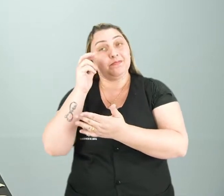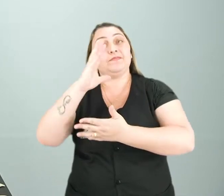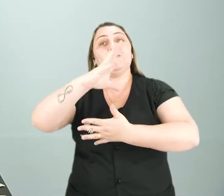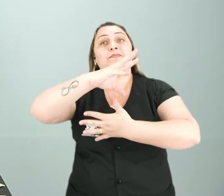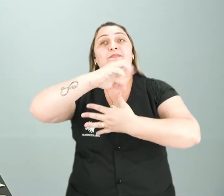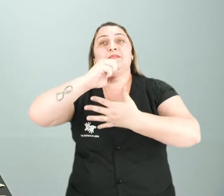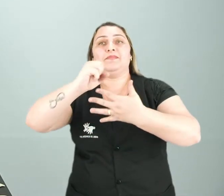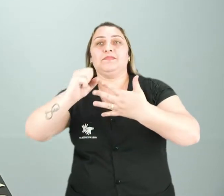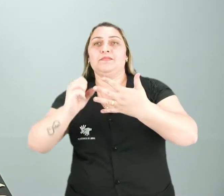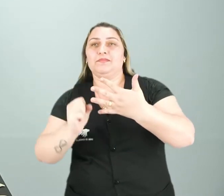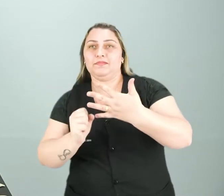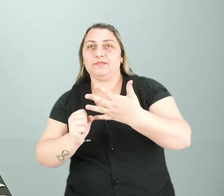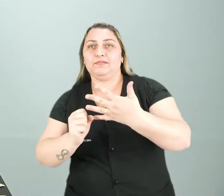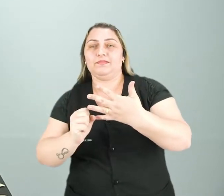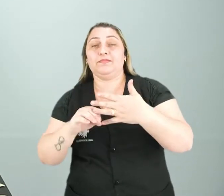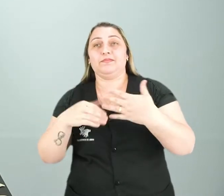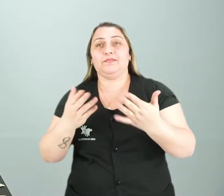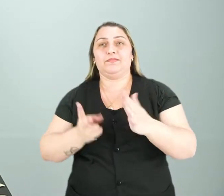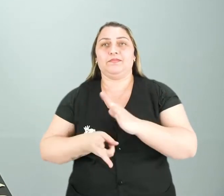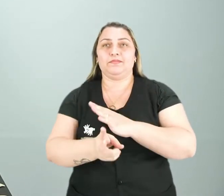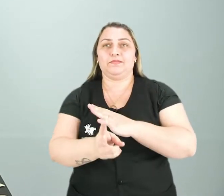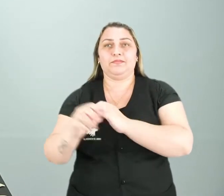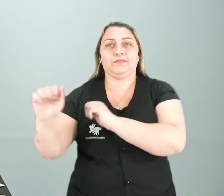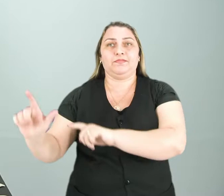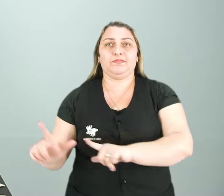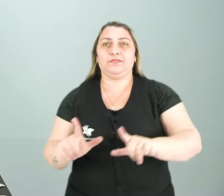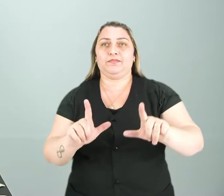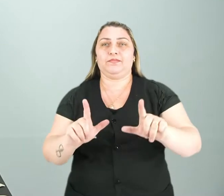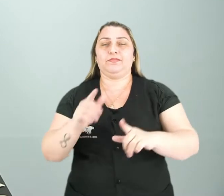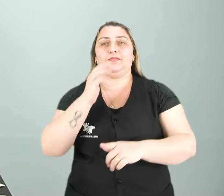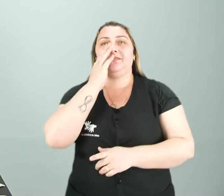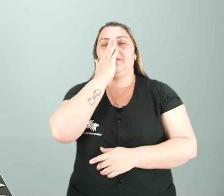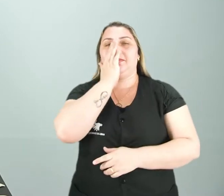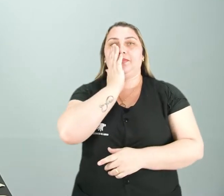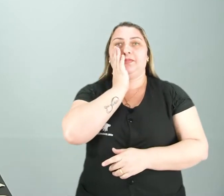mesmo, cadeia alimentar. Continue aí acompanhando na sua telinha.